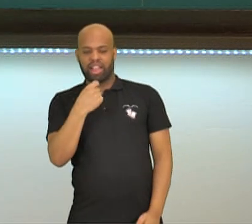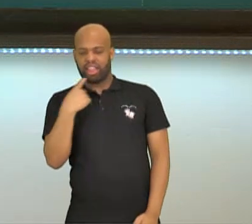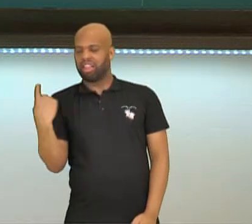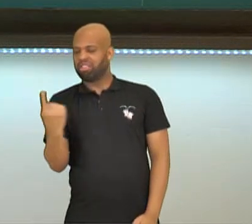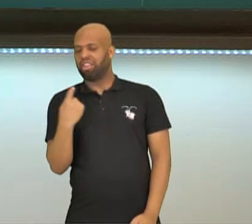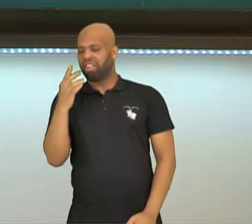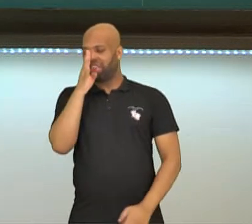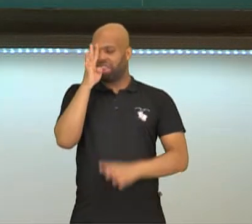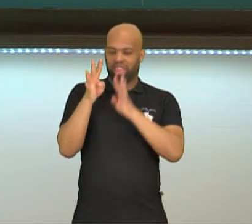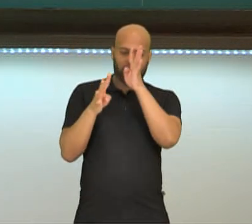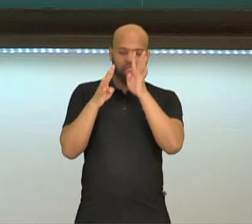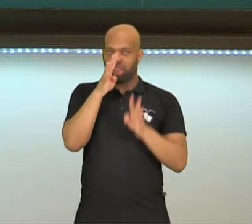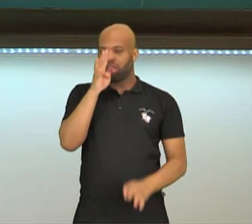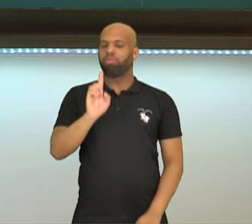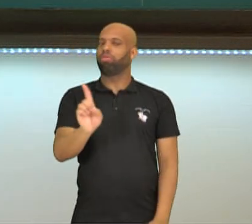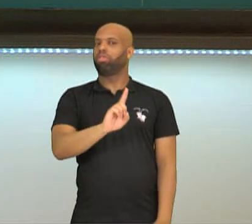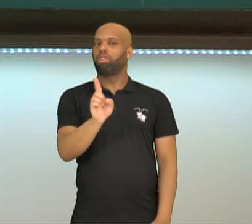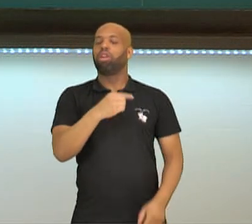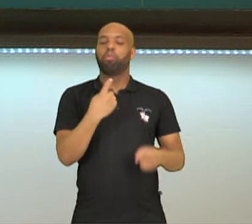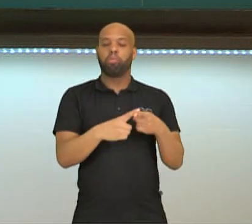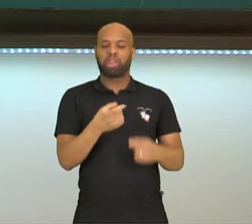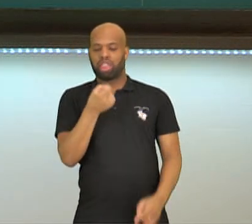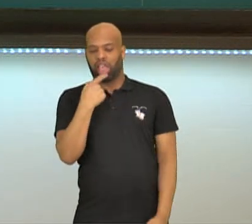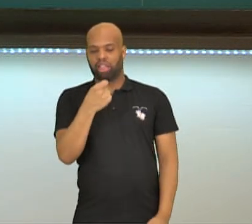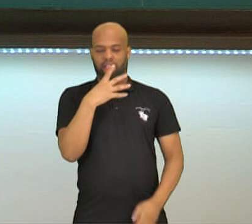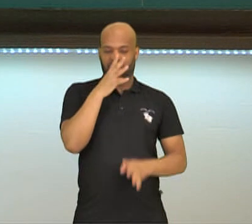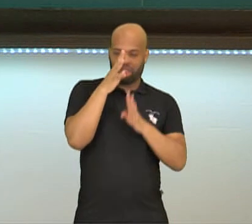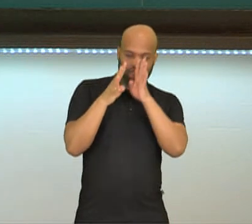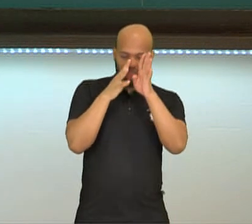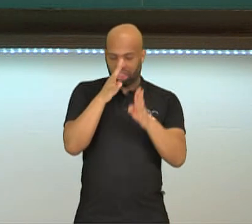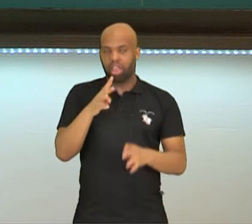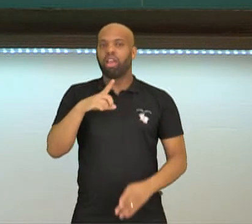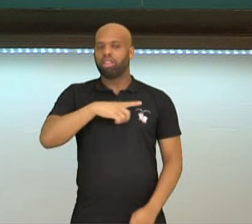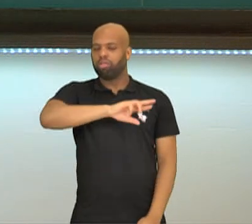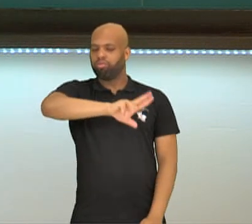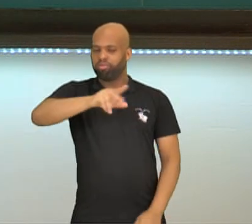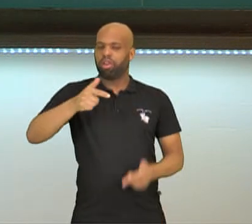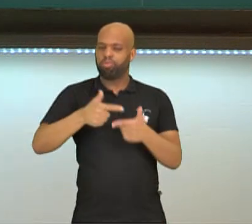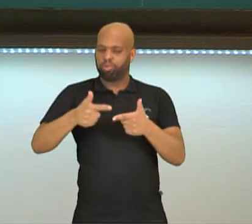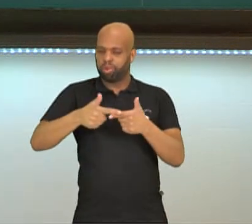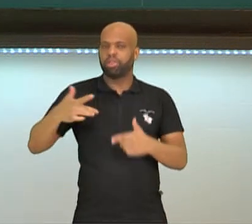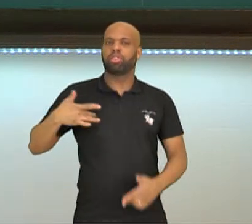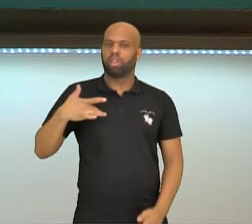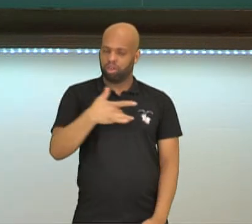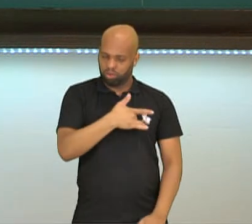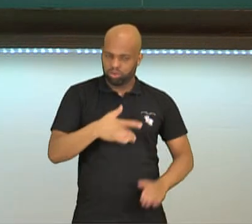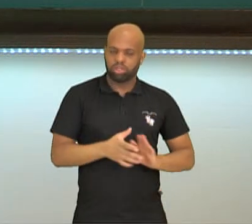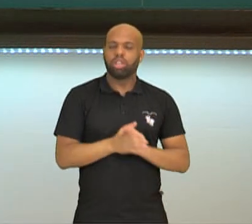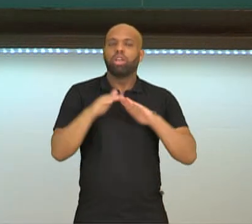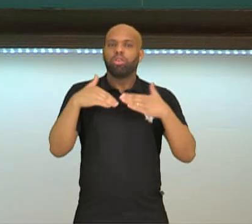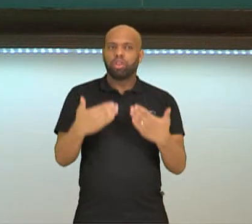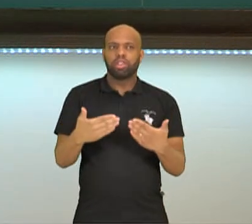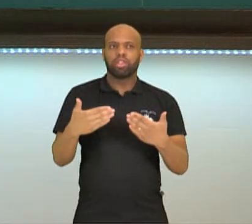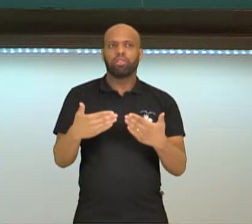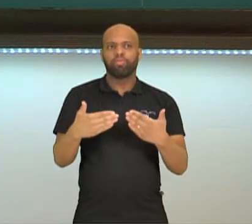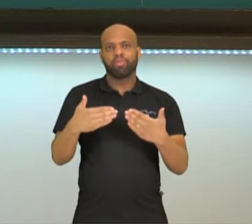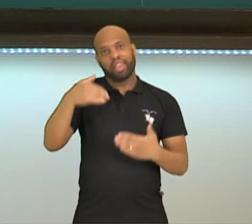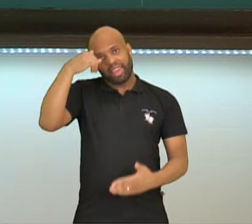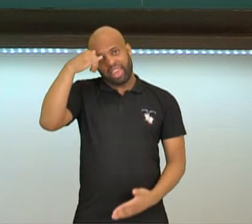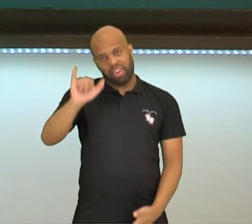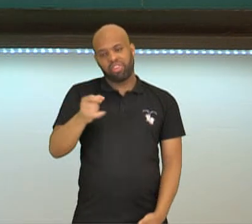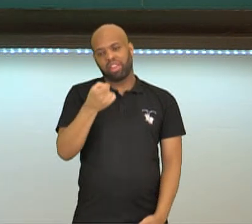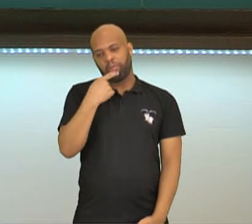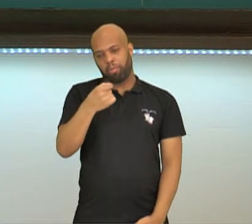automedicar. A automedicação pode trazer vários problemas para a saúde, tá? Então, não devemos